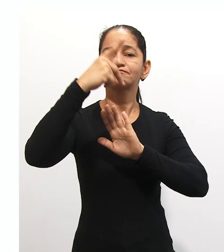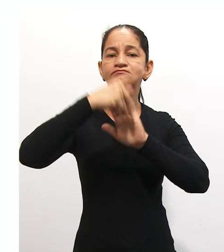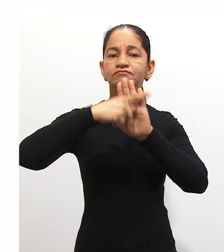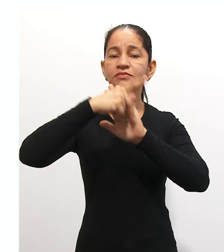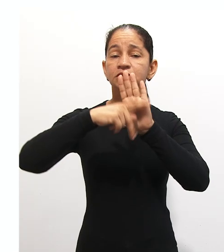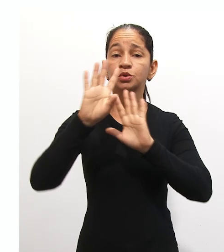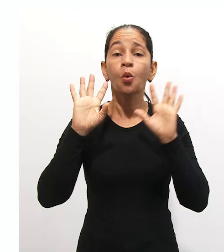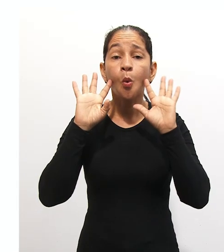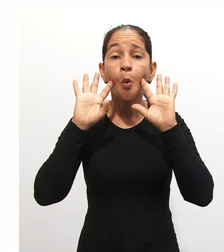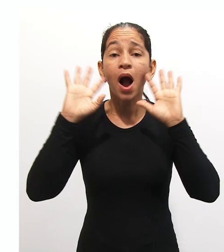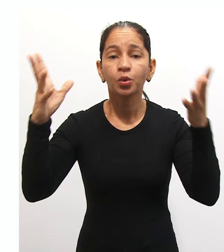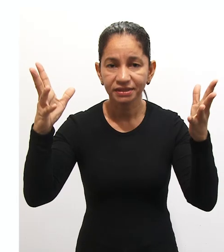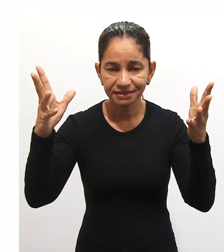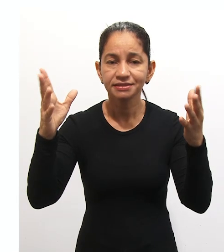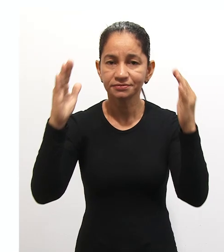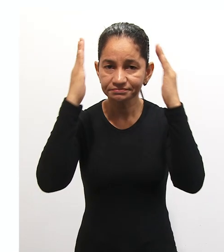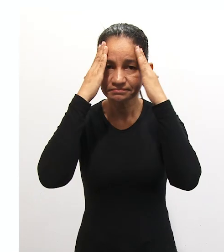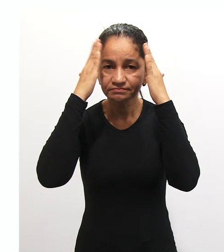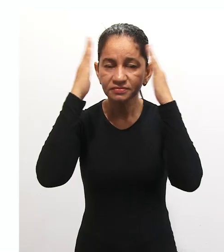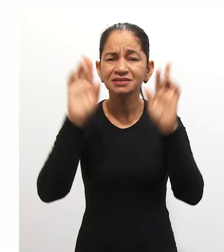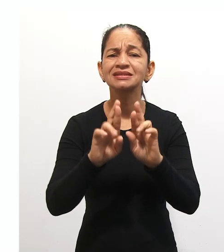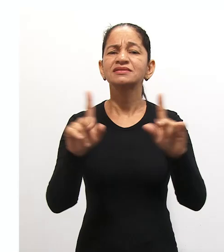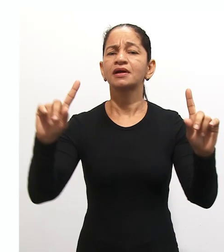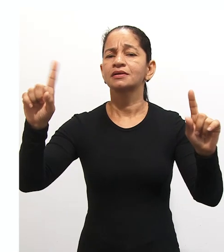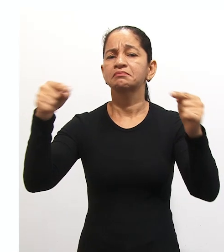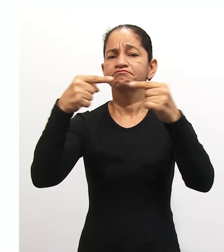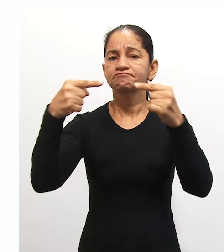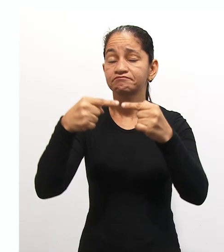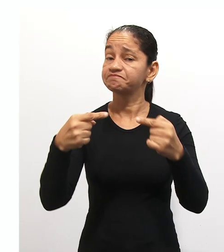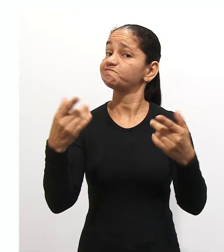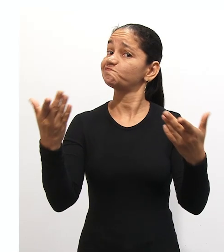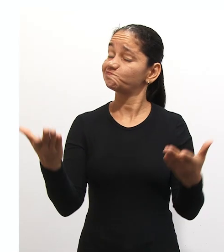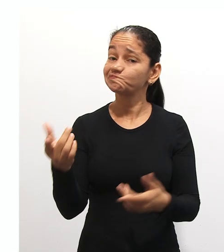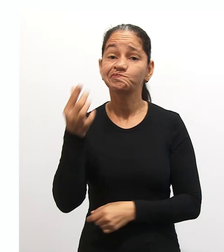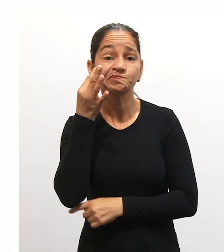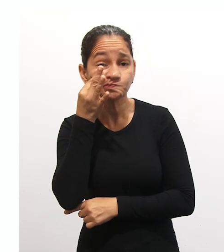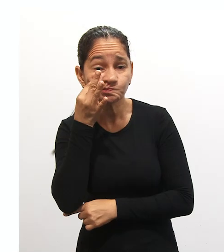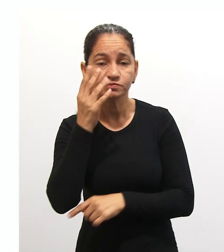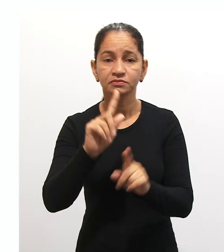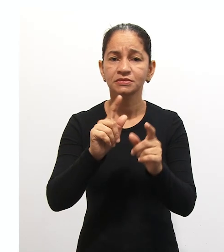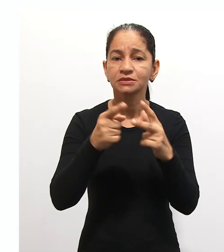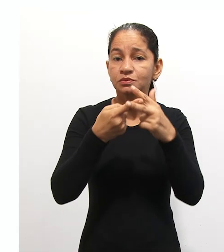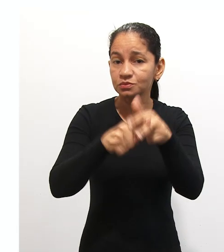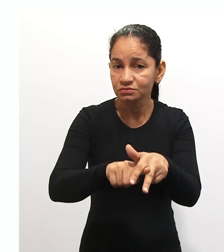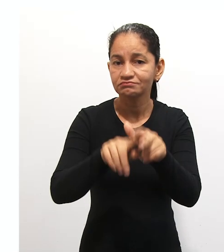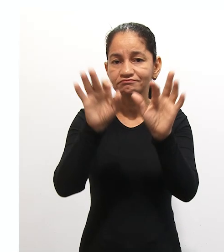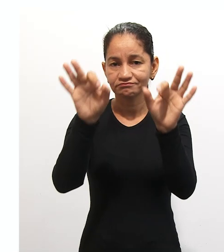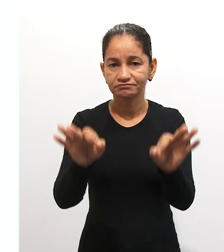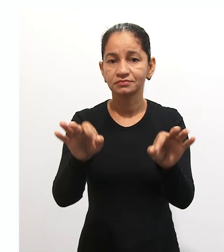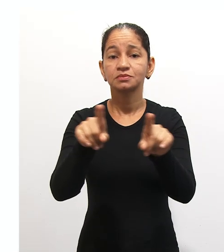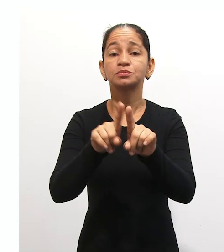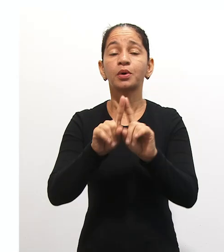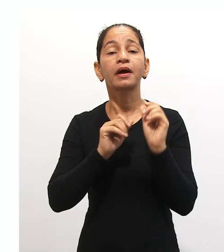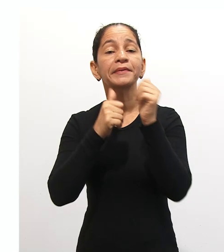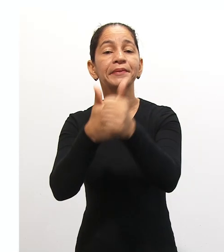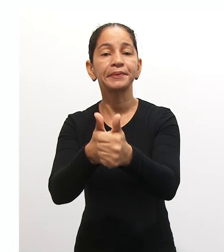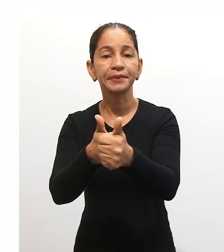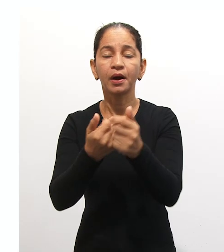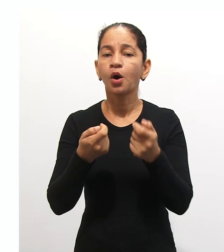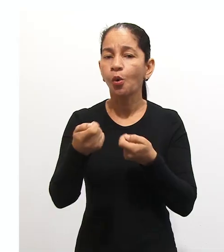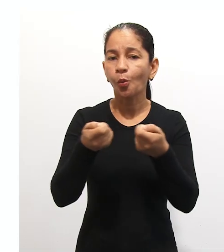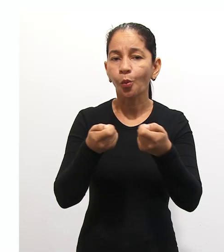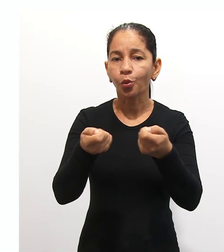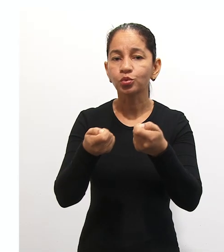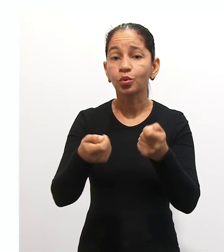realizado. Quando há diferença, é hora de investigar e corrigir. Esse controle contínuo permite agir